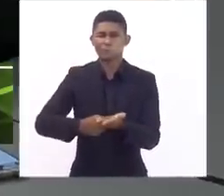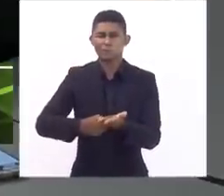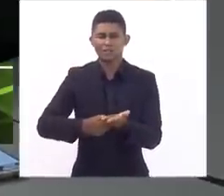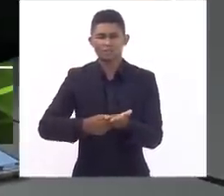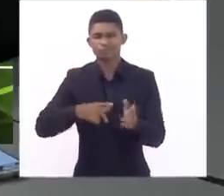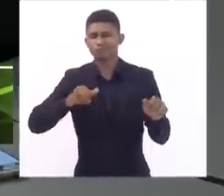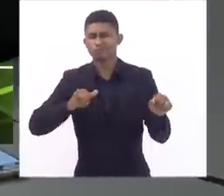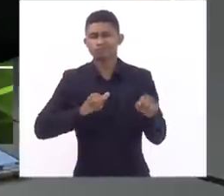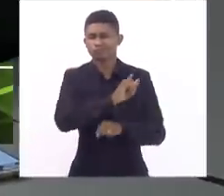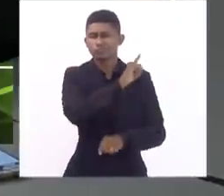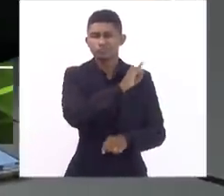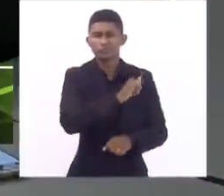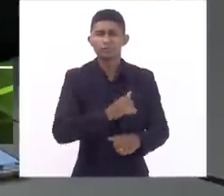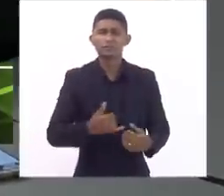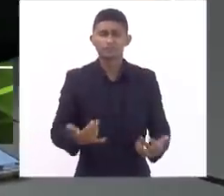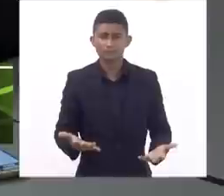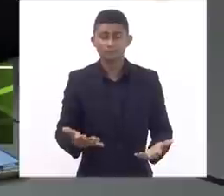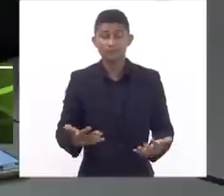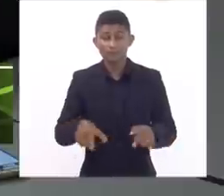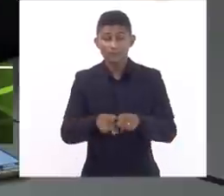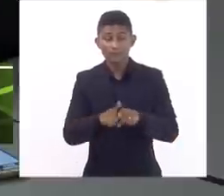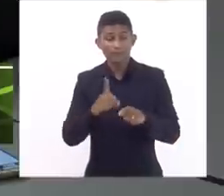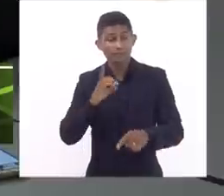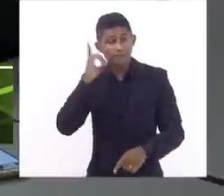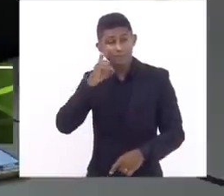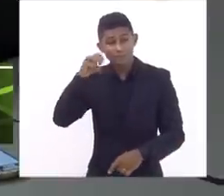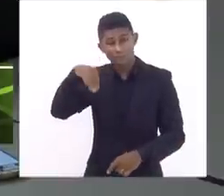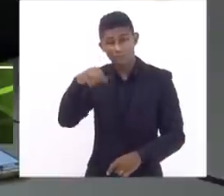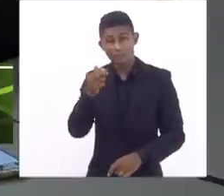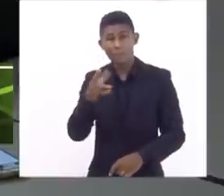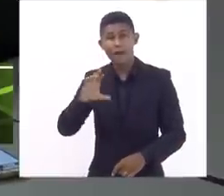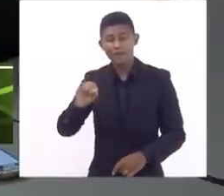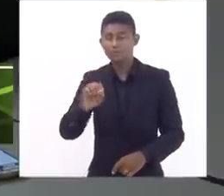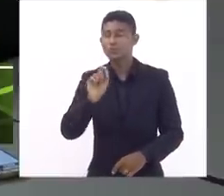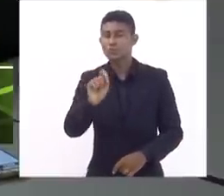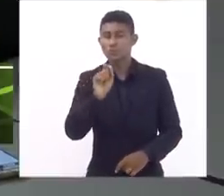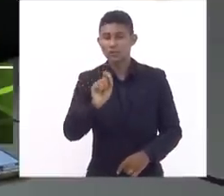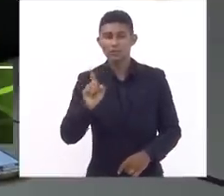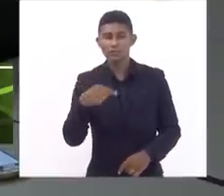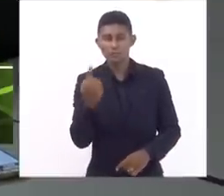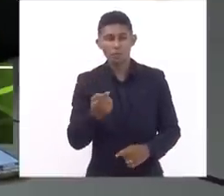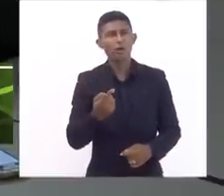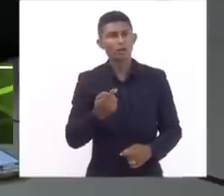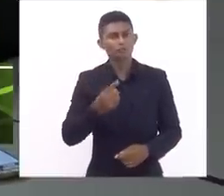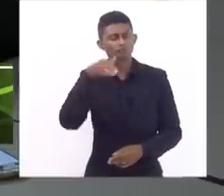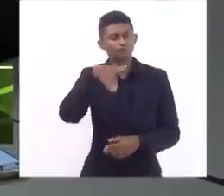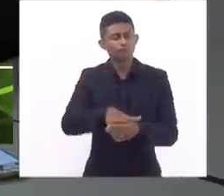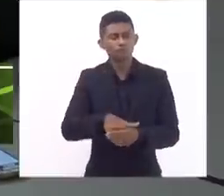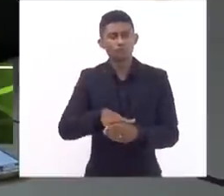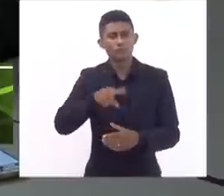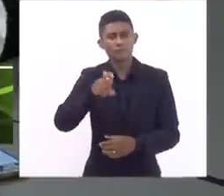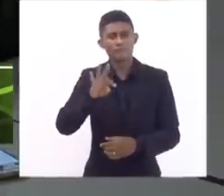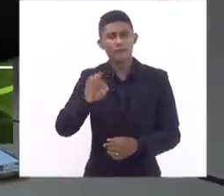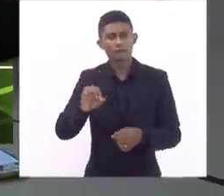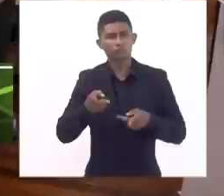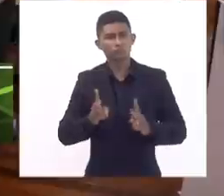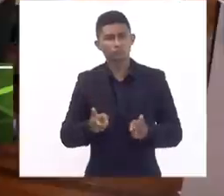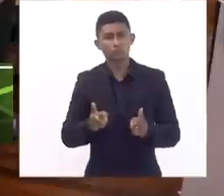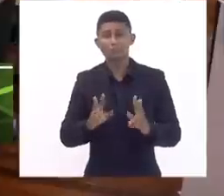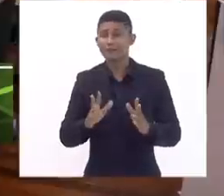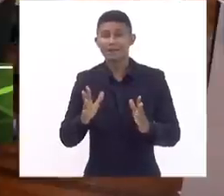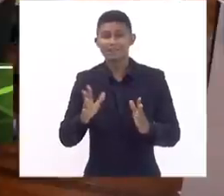que ia encaminhar pela manutenção do veto se a gente fechasse ali um ponto da discussão que teria sido importante.